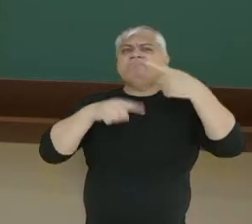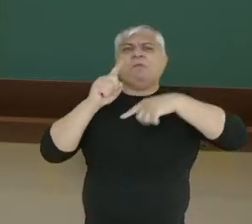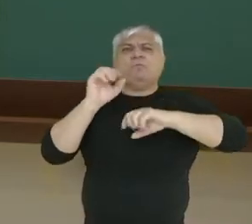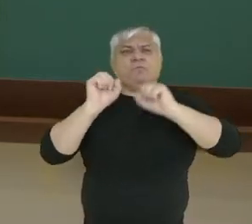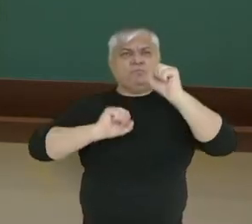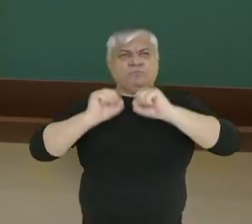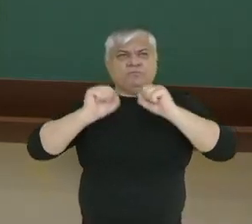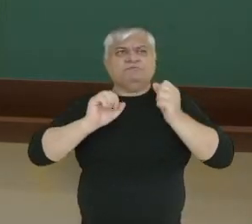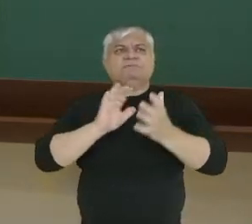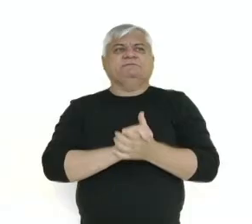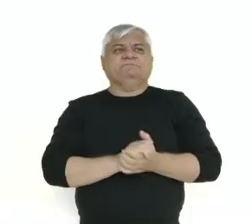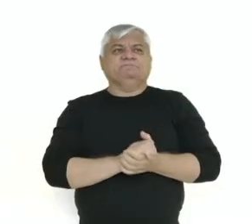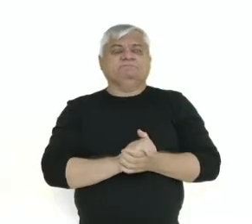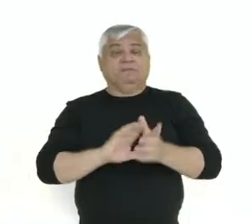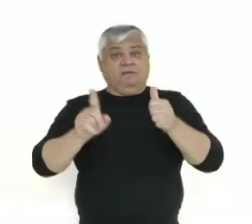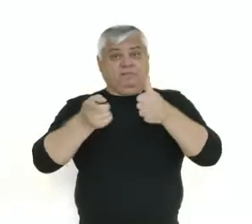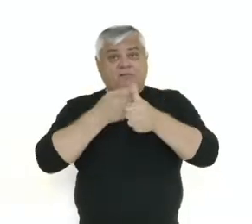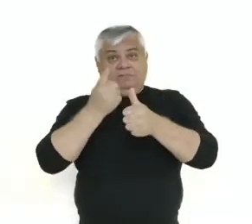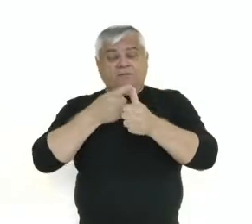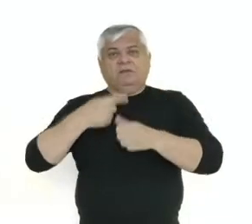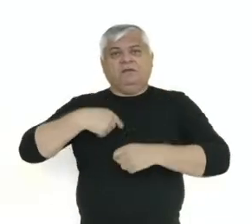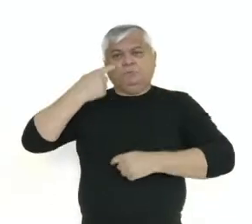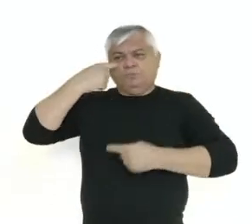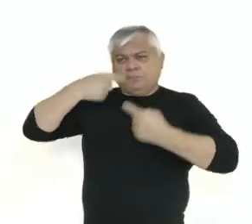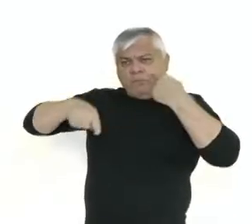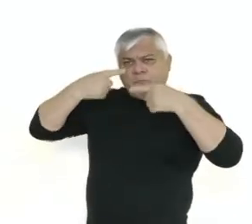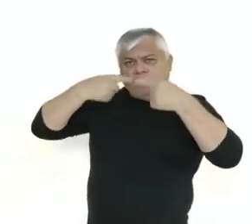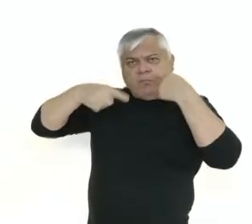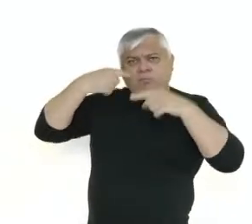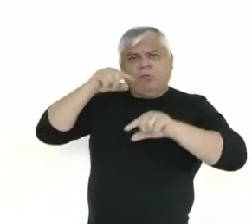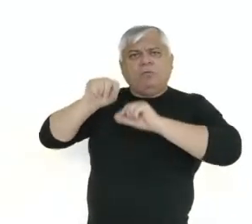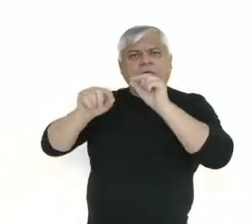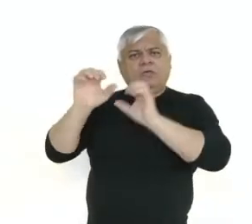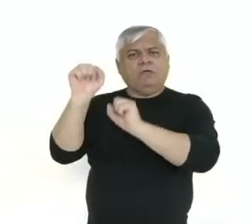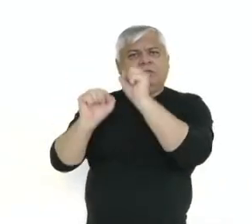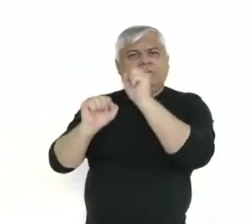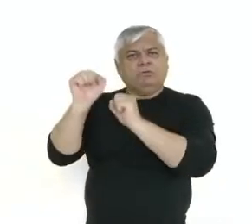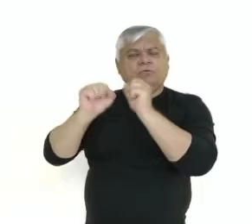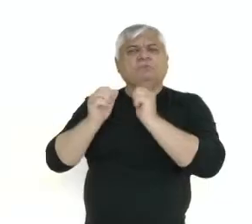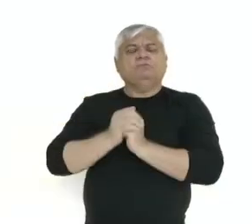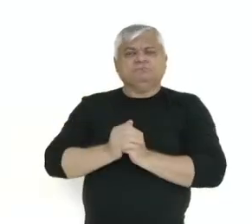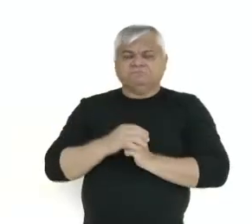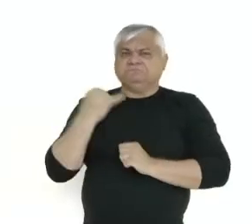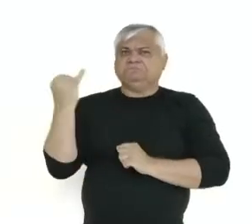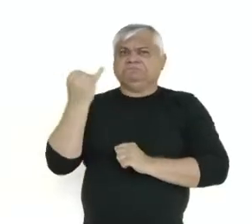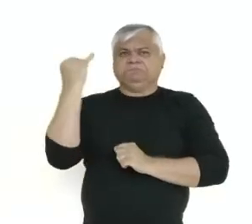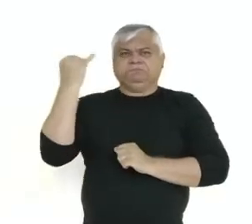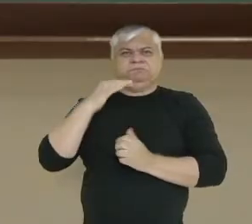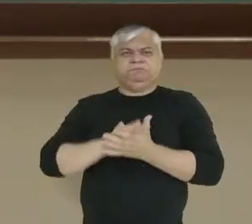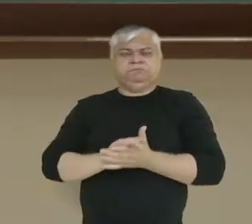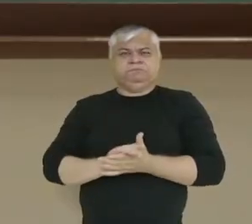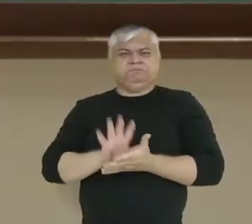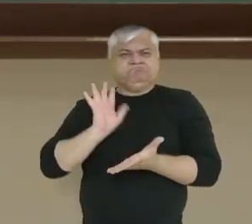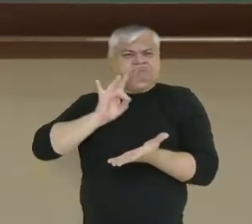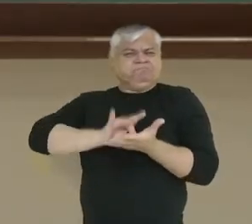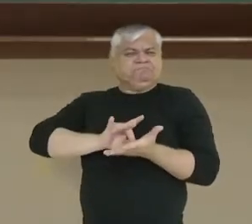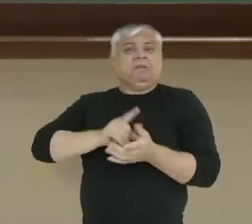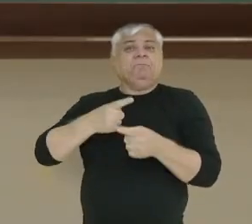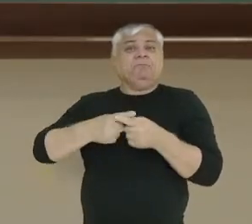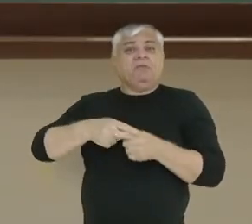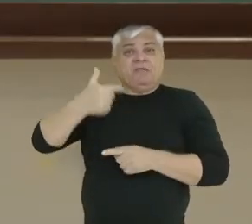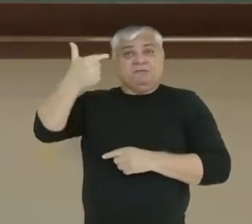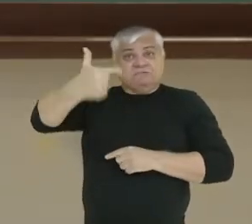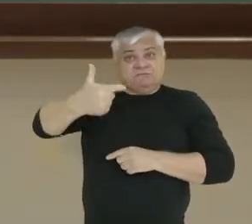industrial. Bom, primeiro, as novas descobertas na indústria elas foram decisivas, porque aqui já na